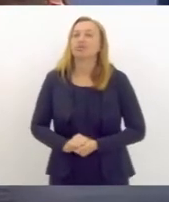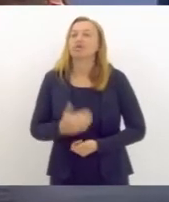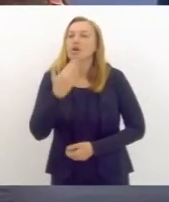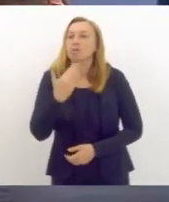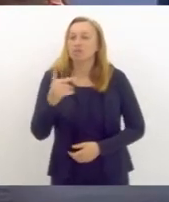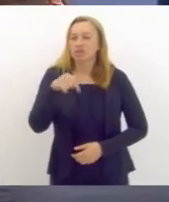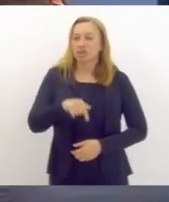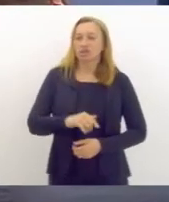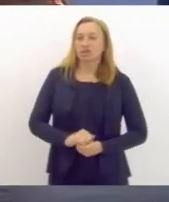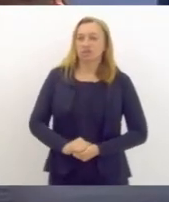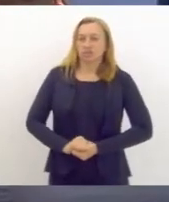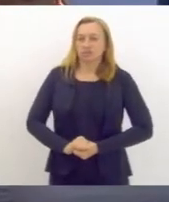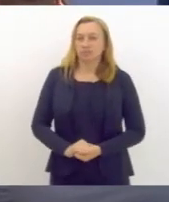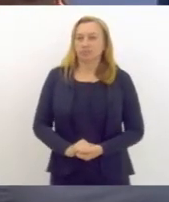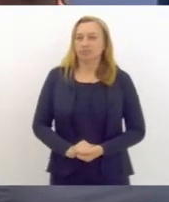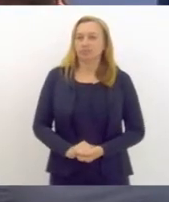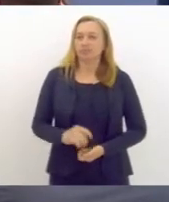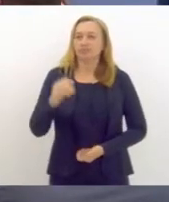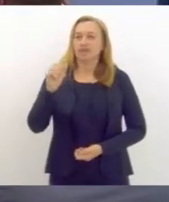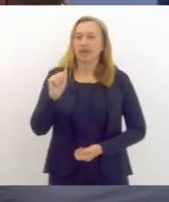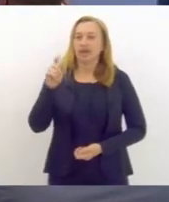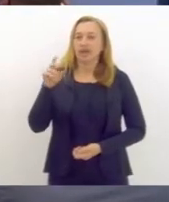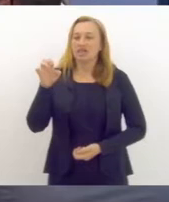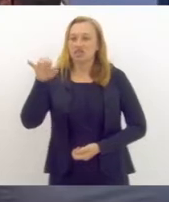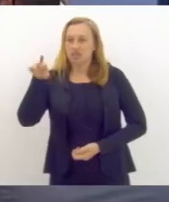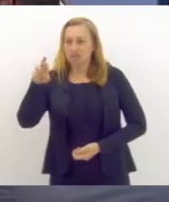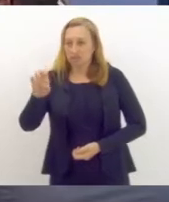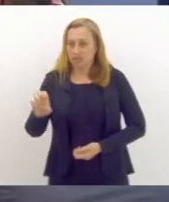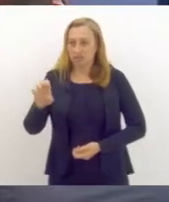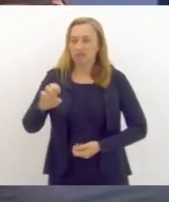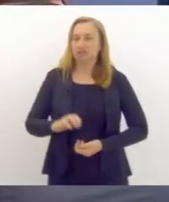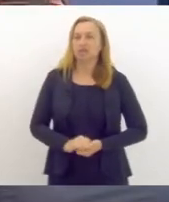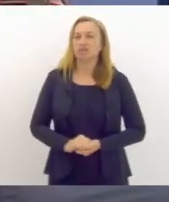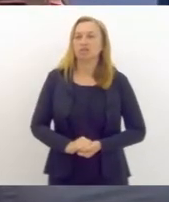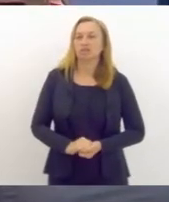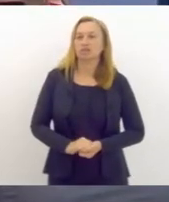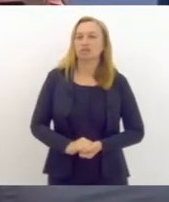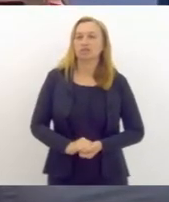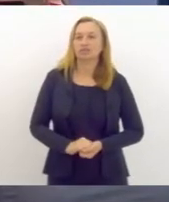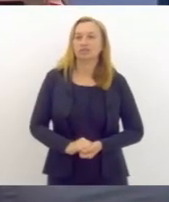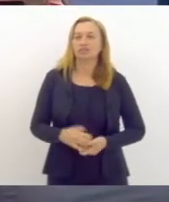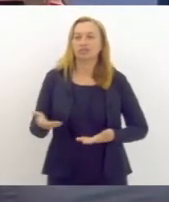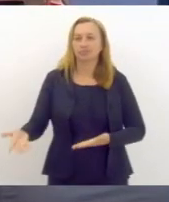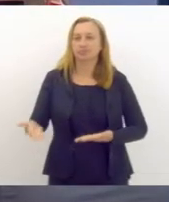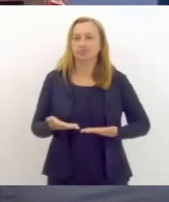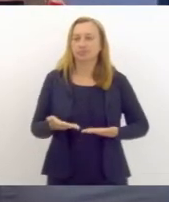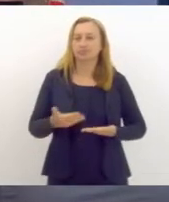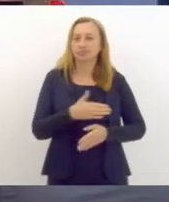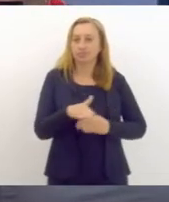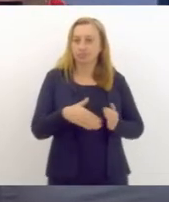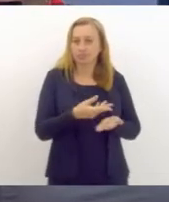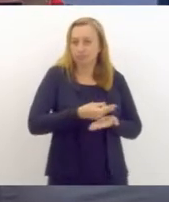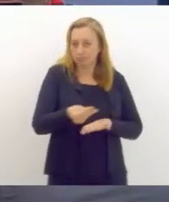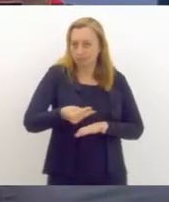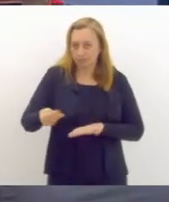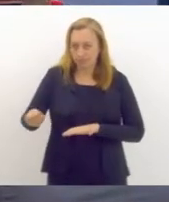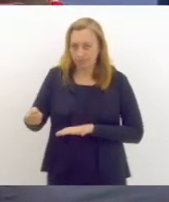solicitação aqui para o Alexandre os ofícios de convite foram todos enviados